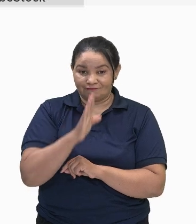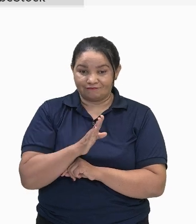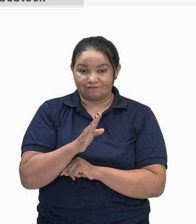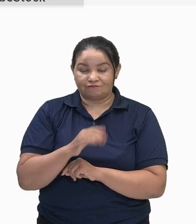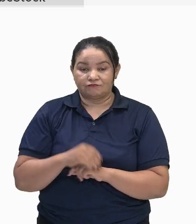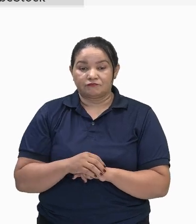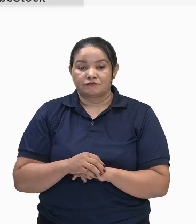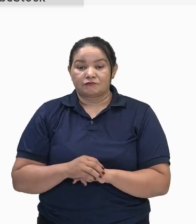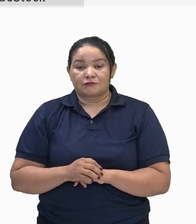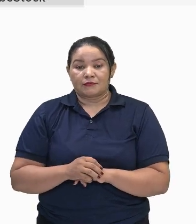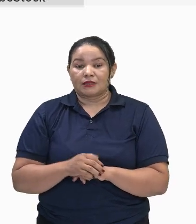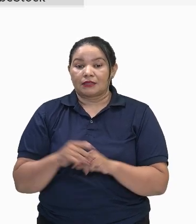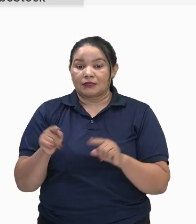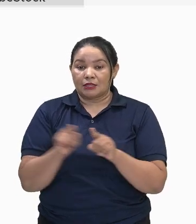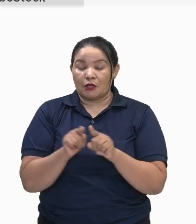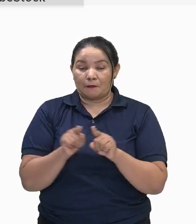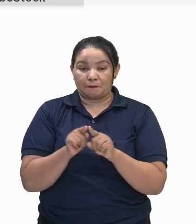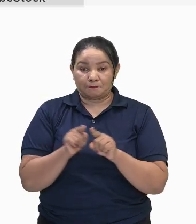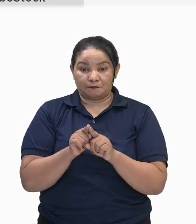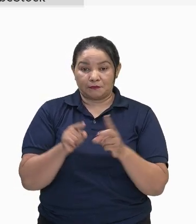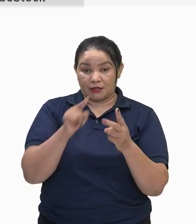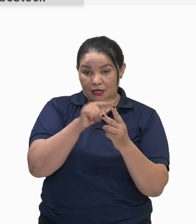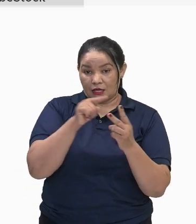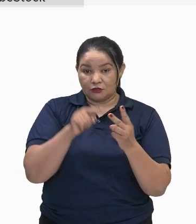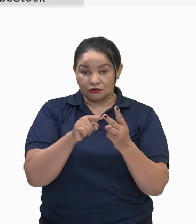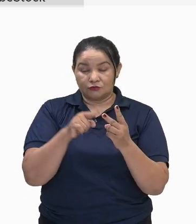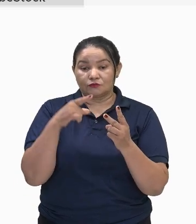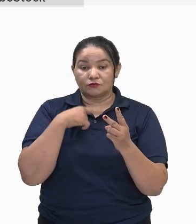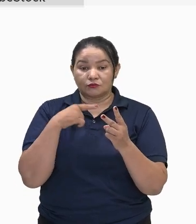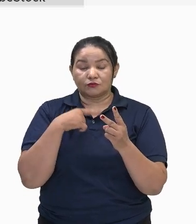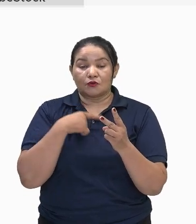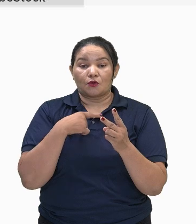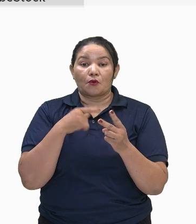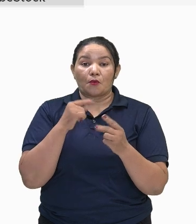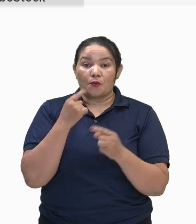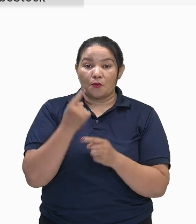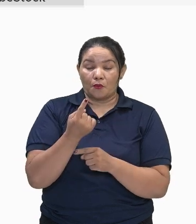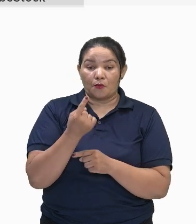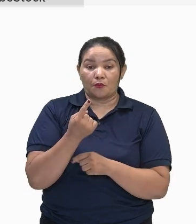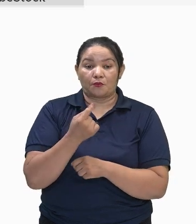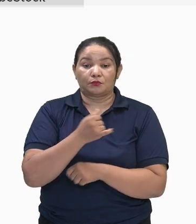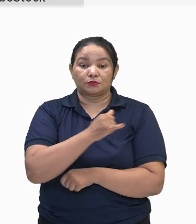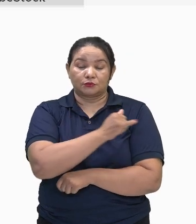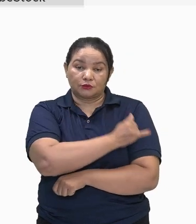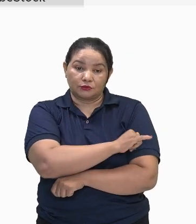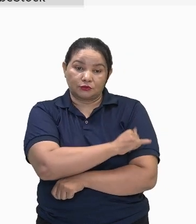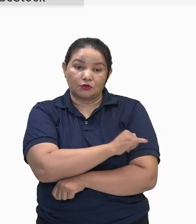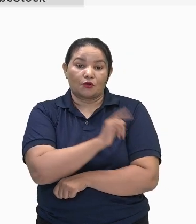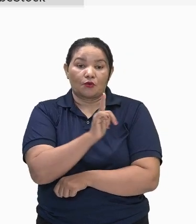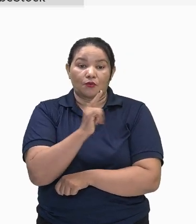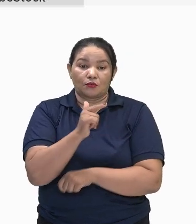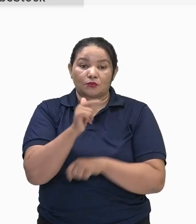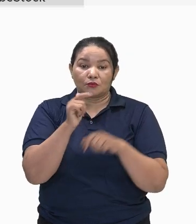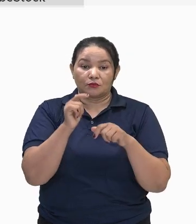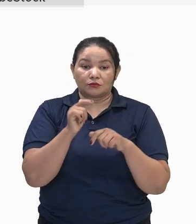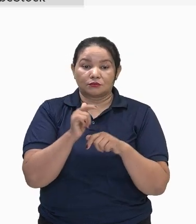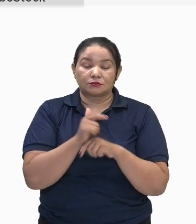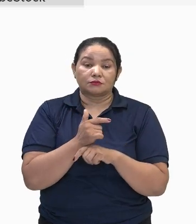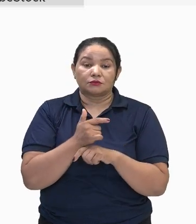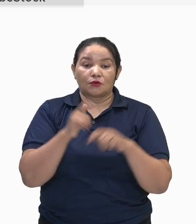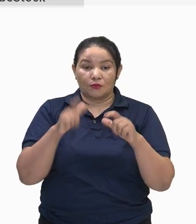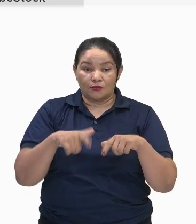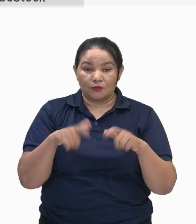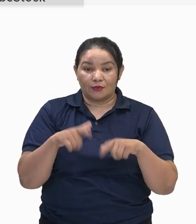Ambas essas usinas, gente, elas se encontram, né, no estado do Rio de Janeiro, em Angra dos Reis, tá?